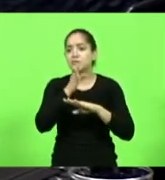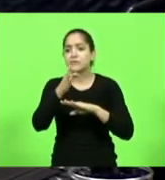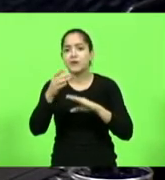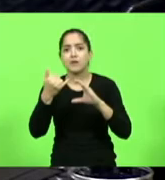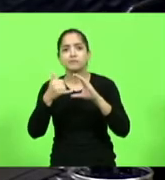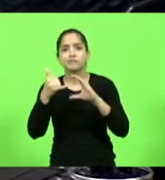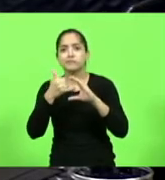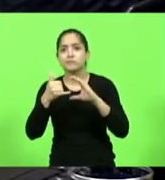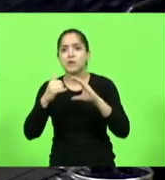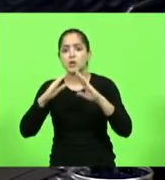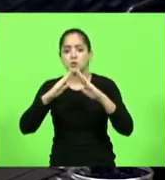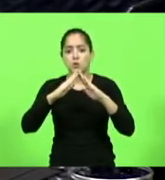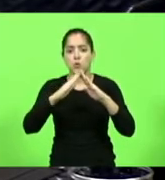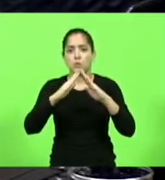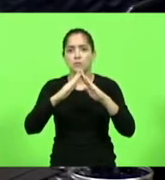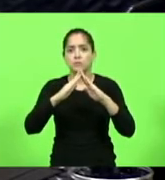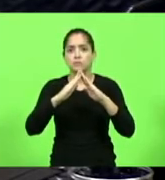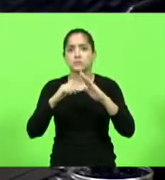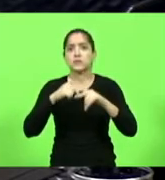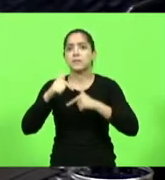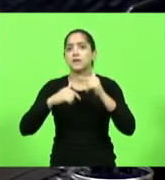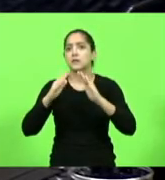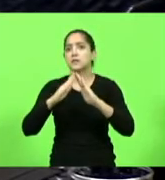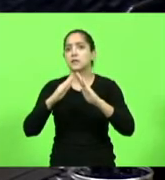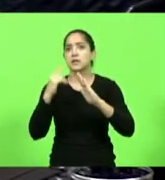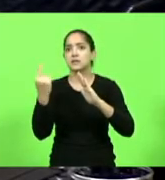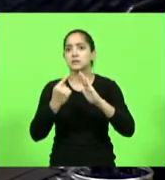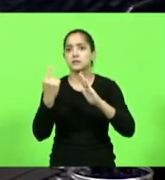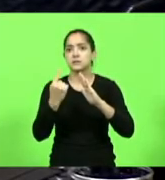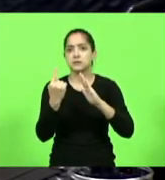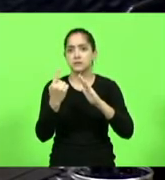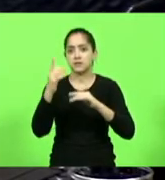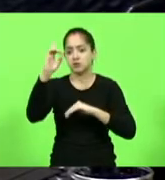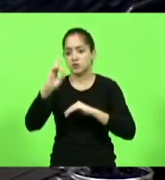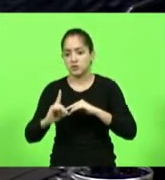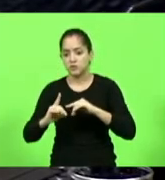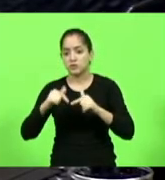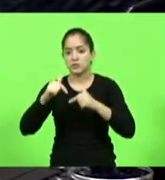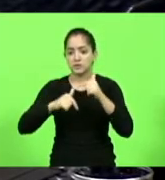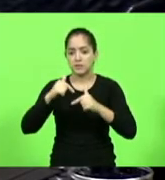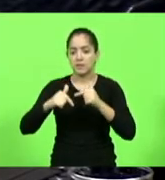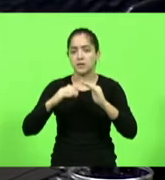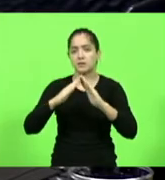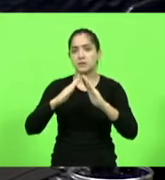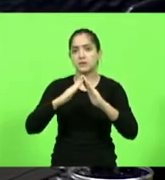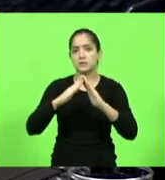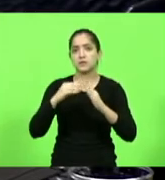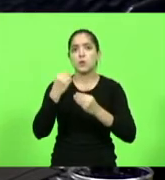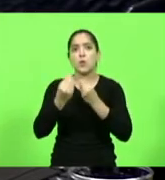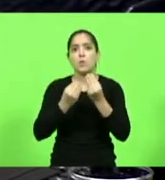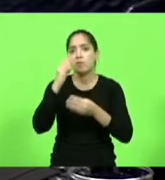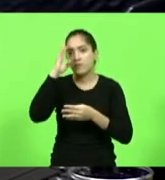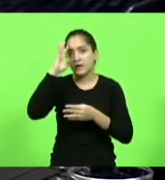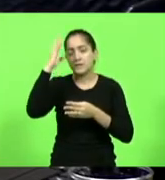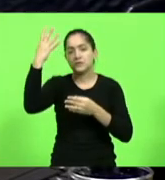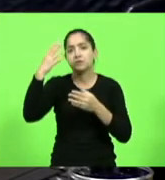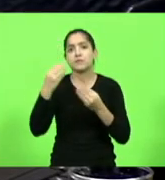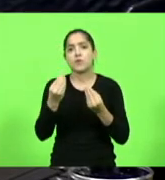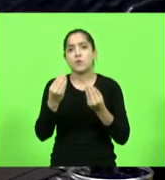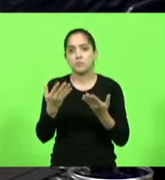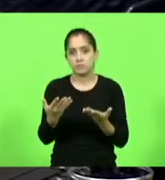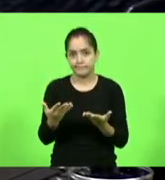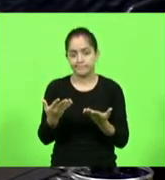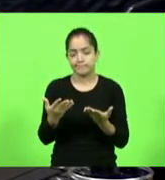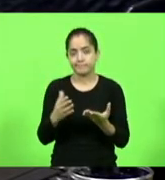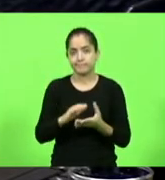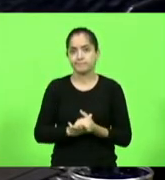office, a diretoria inteira em home office. Como é que vai dar atenção, como é que vai resolver? E a fragilidade do